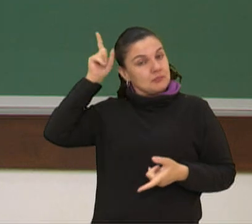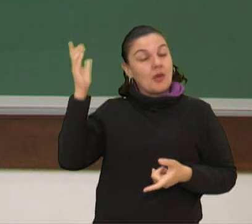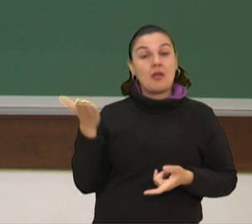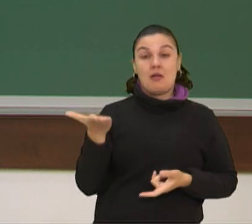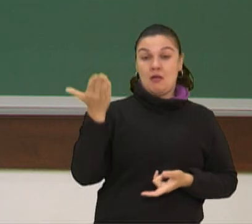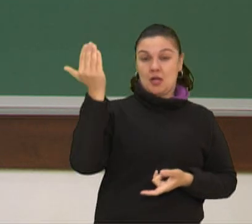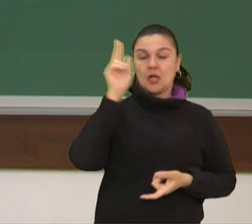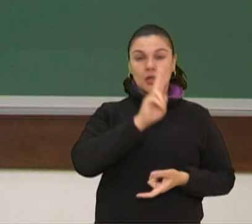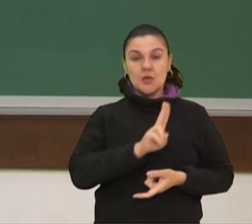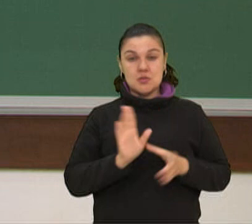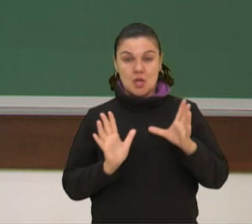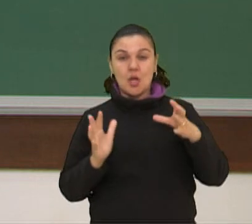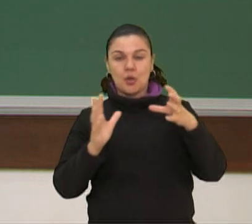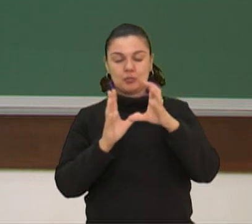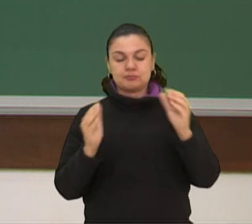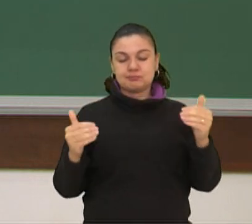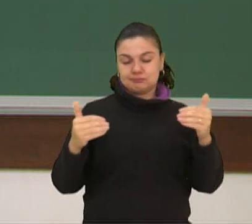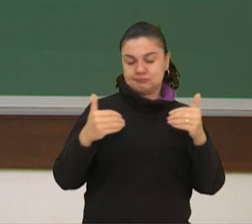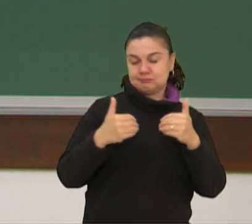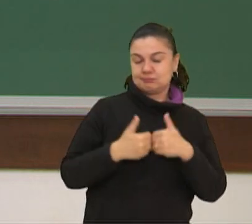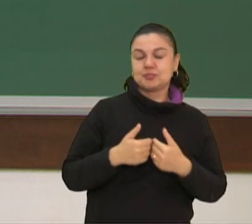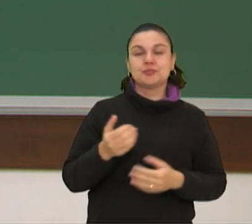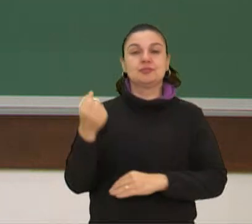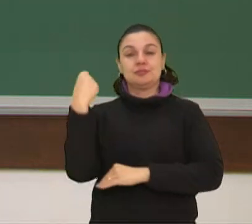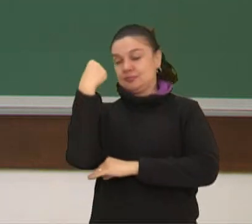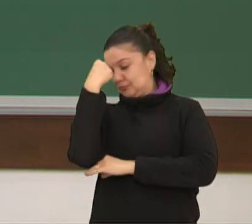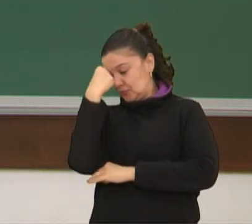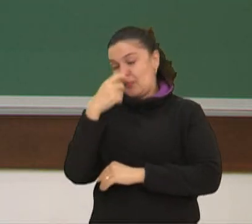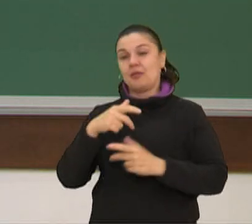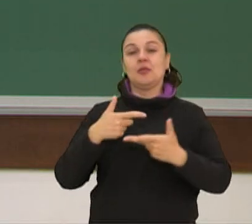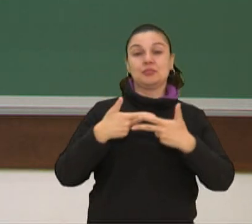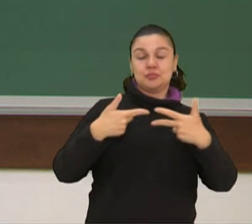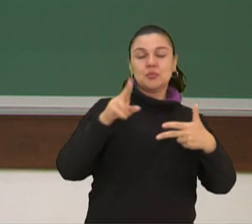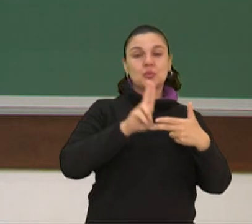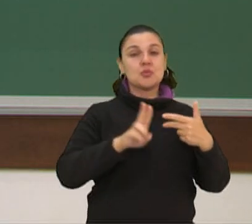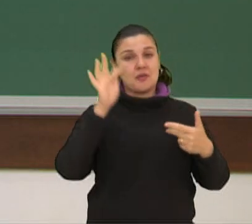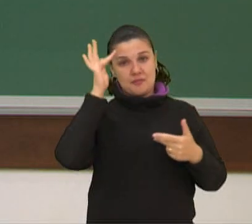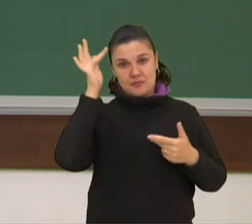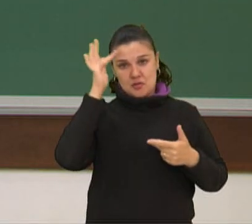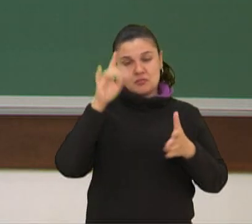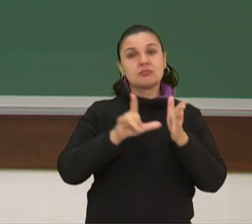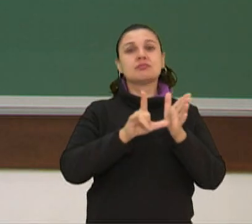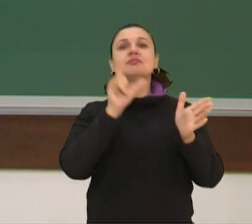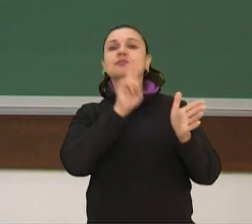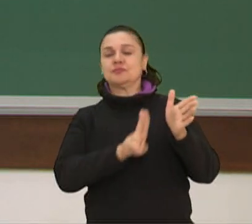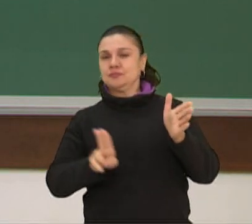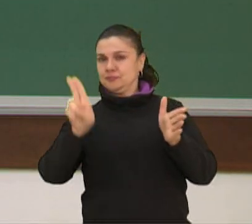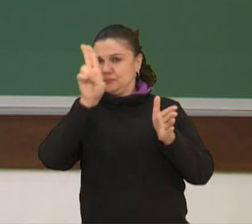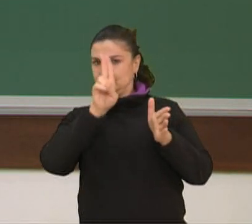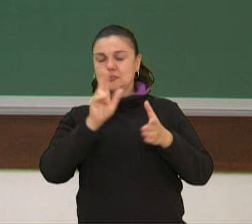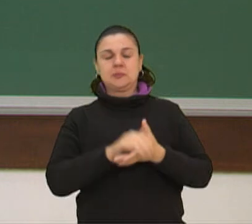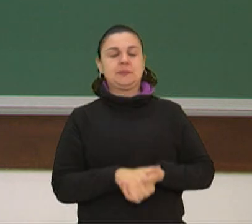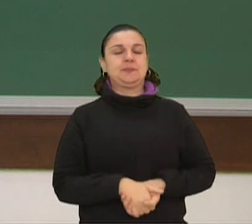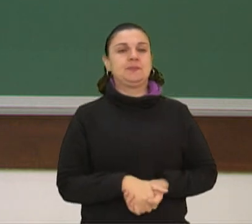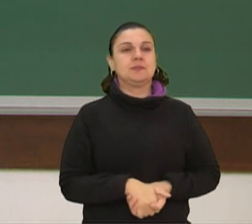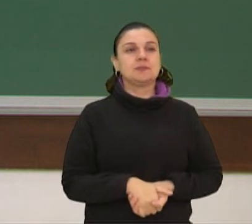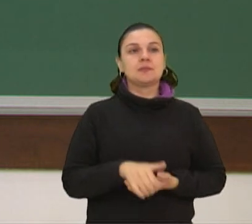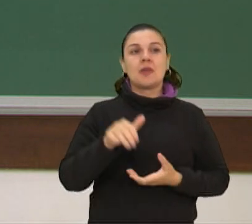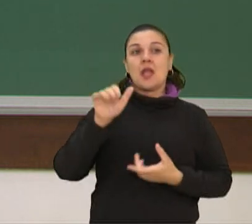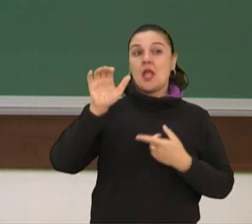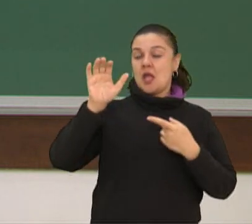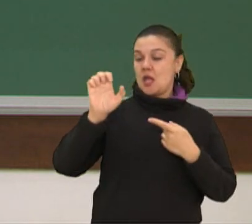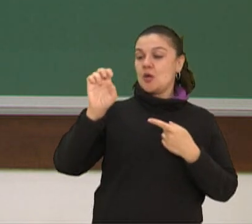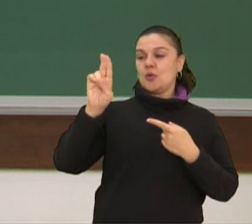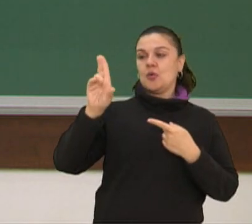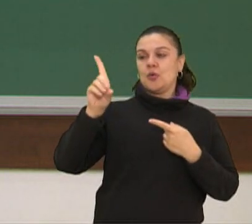Eudaimonia. Nossa, que palavra que é essa? Eudaimonia. Essa palavra, em toda a Grécia Antiga, ela